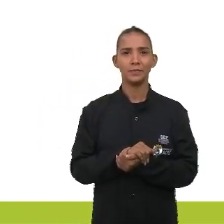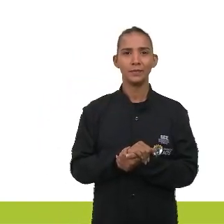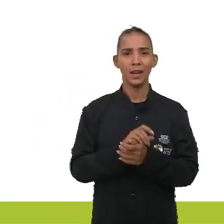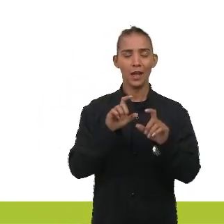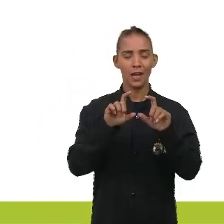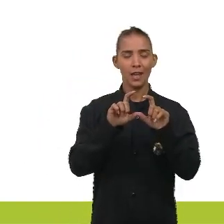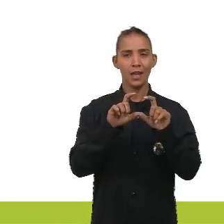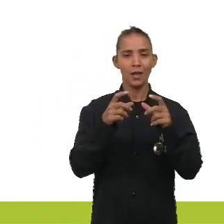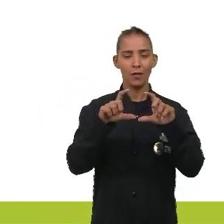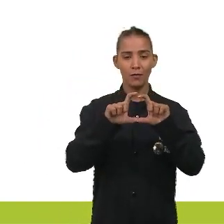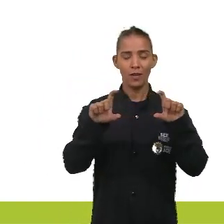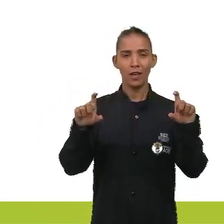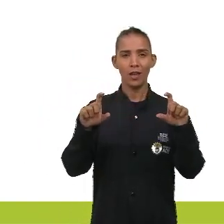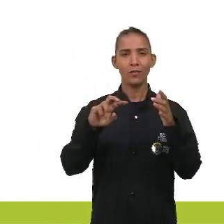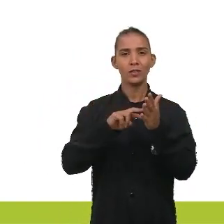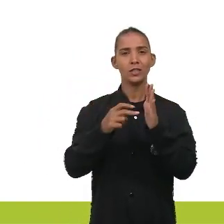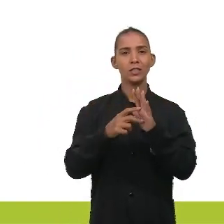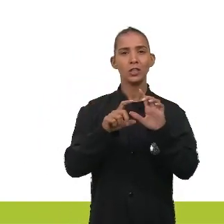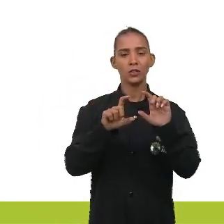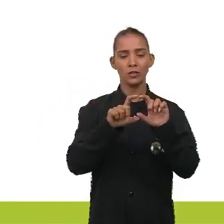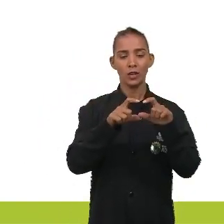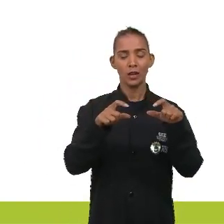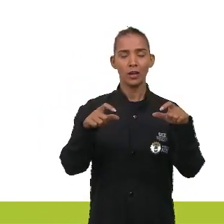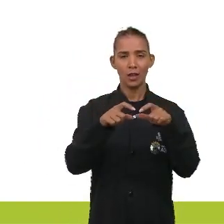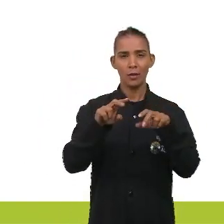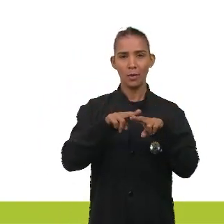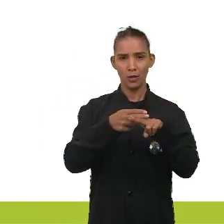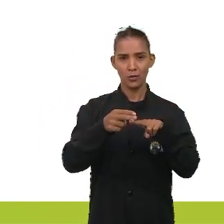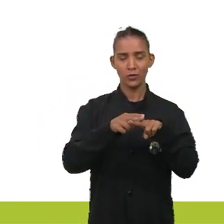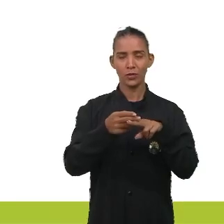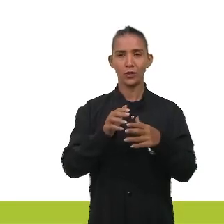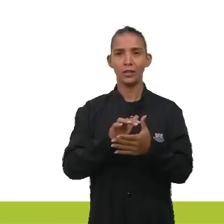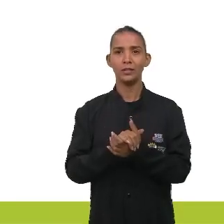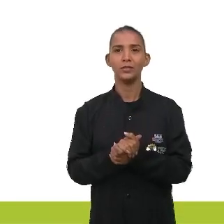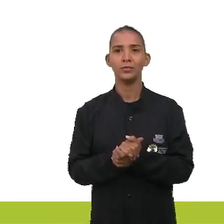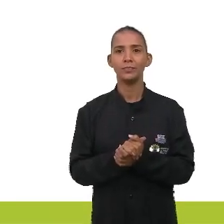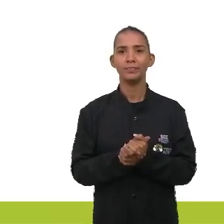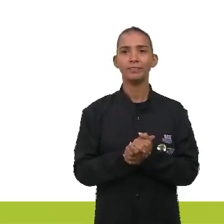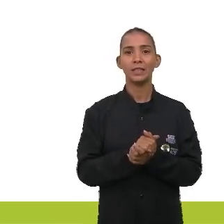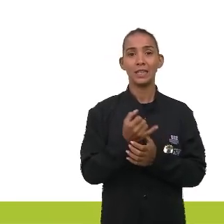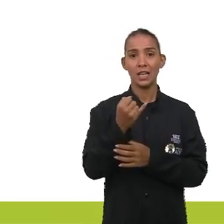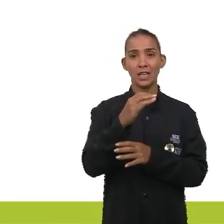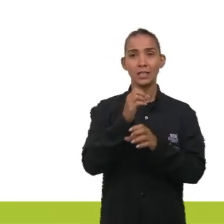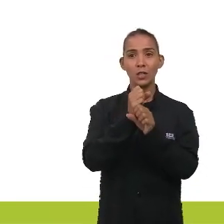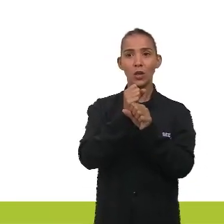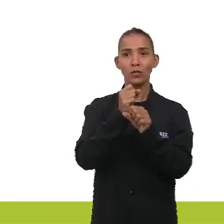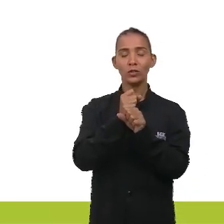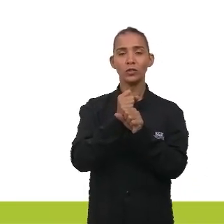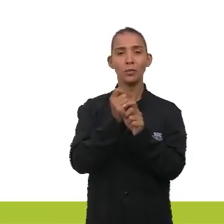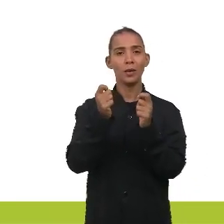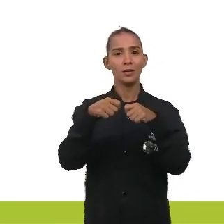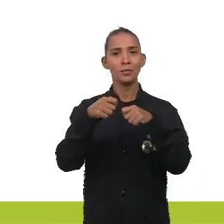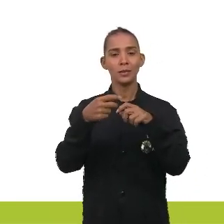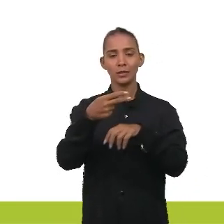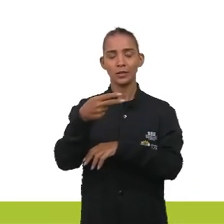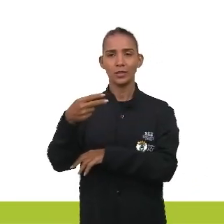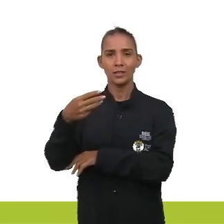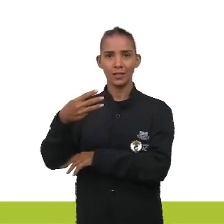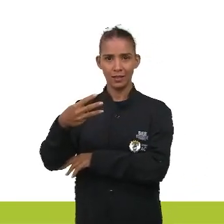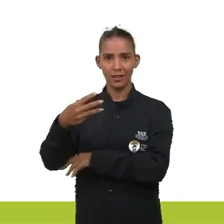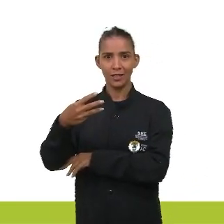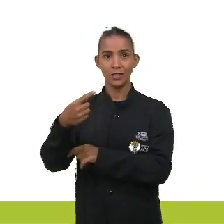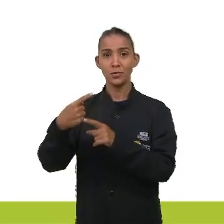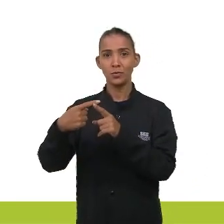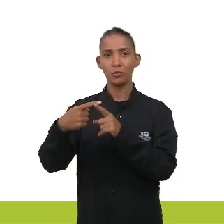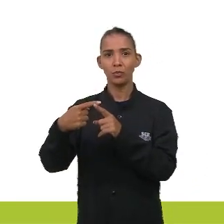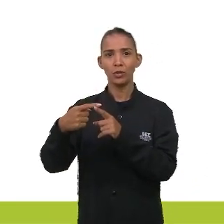Se eu somar os sabores que eu devo comprar, no total tem que dar igual a 3, né? Porque eu tenho que comprar 3 barras. Então, considera